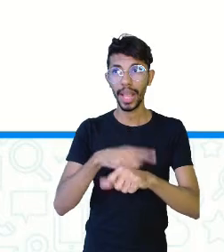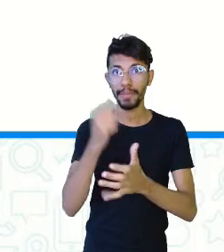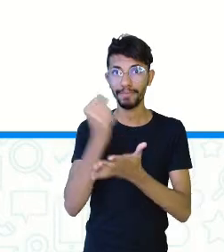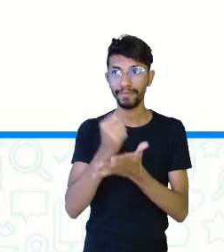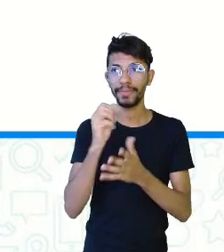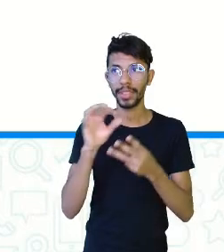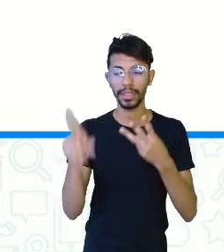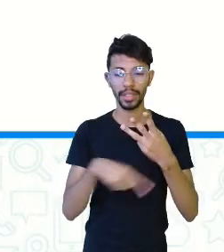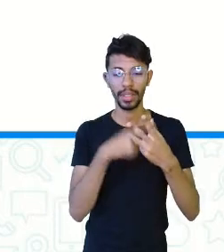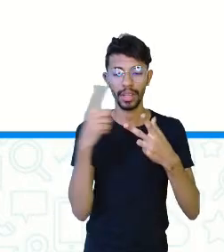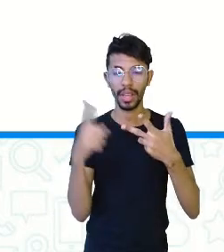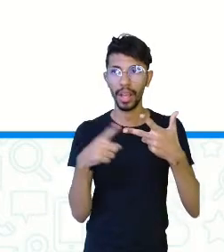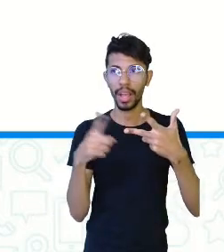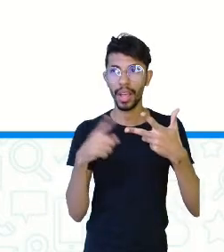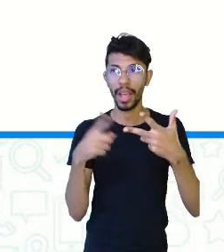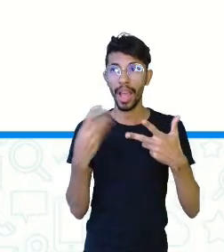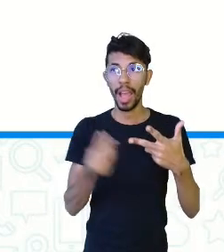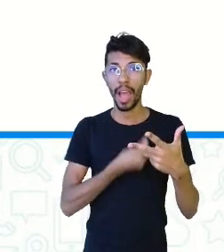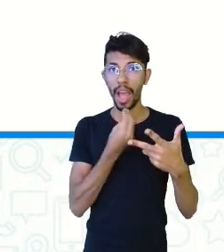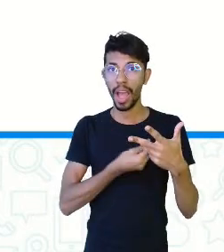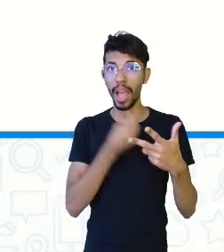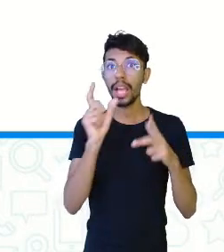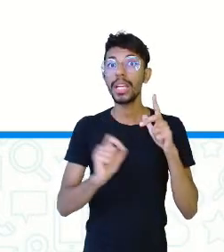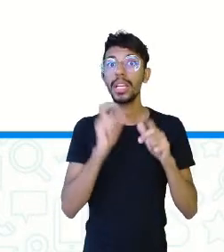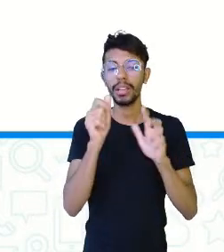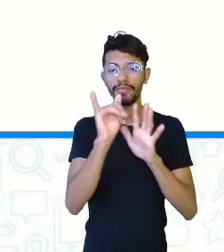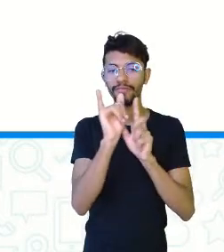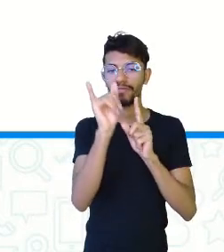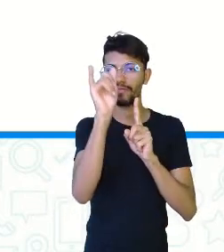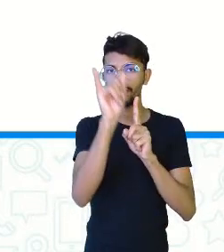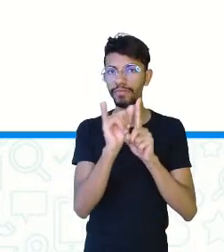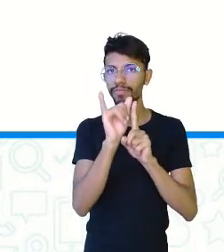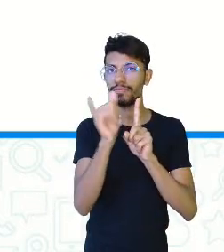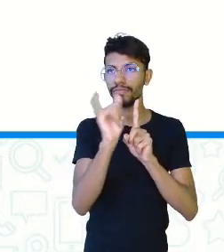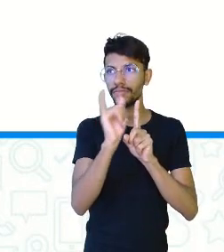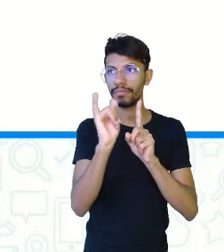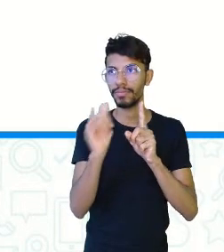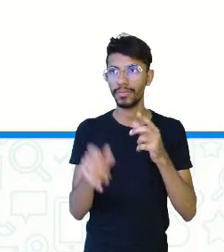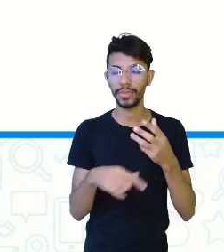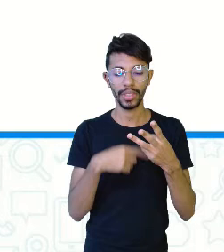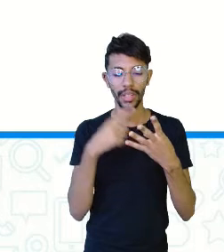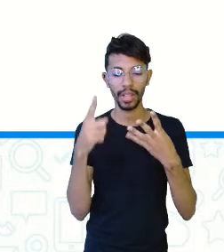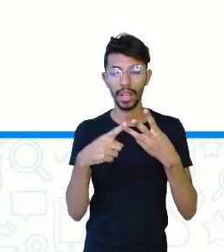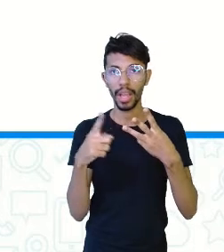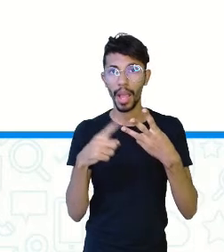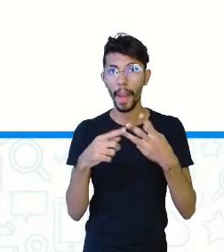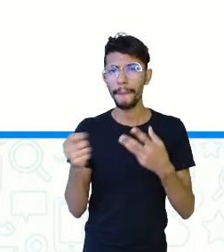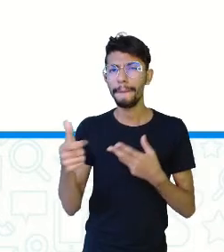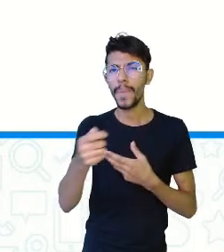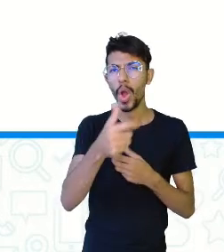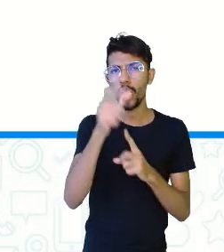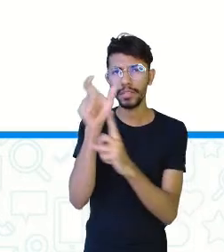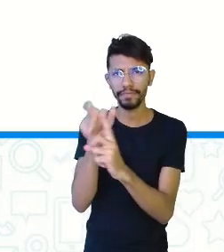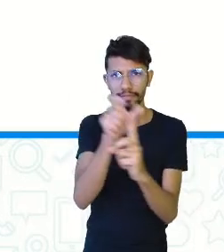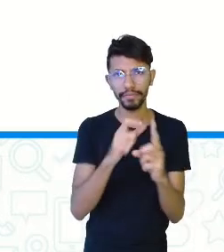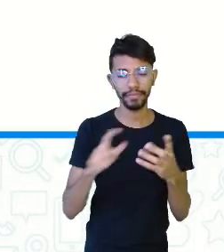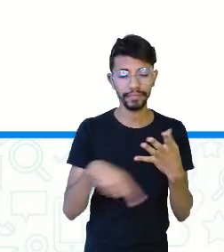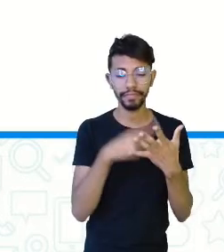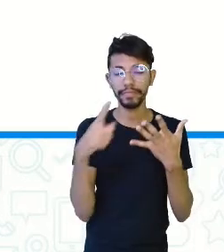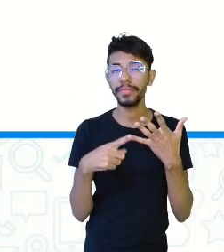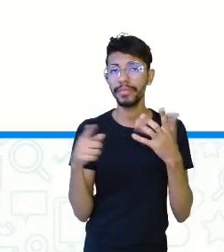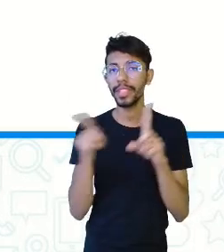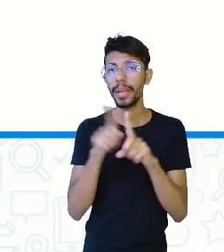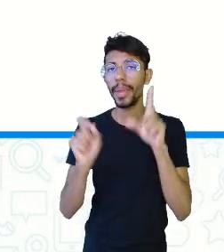a presença de um narrador, poucos personagens e o enredo. Vamos ver agora do que